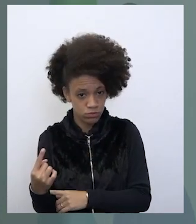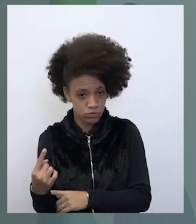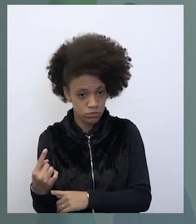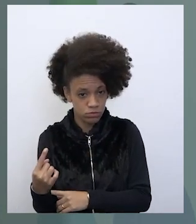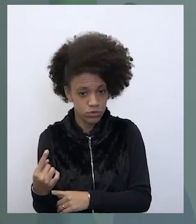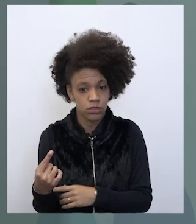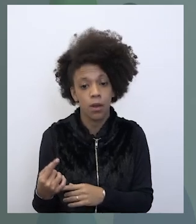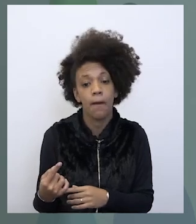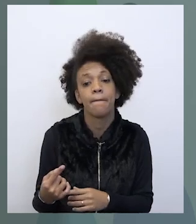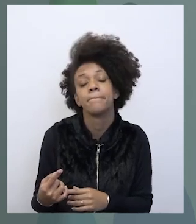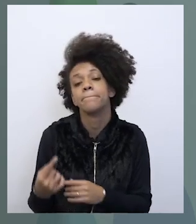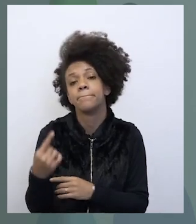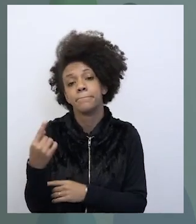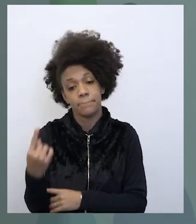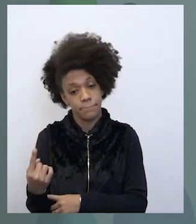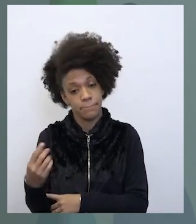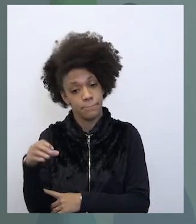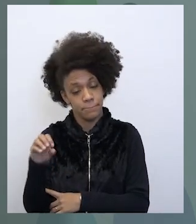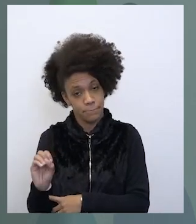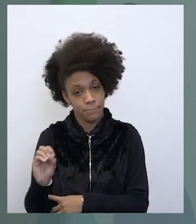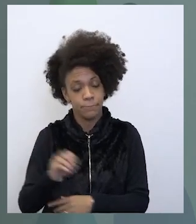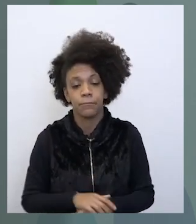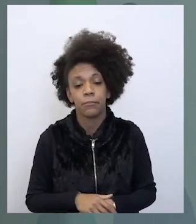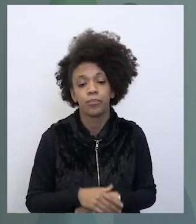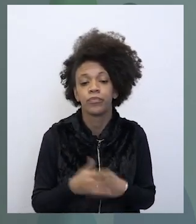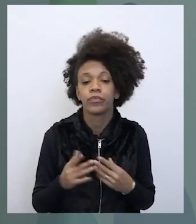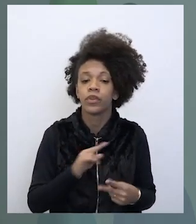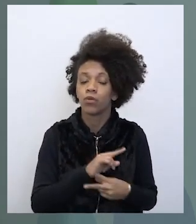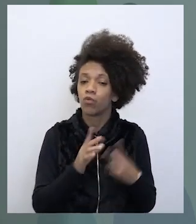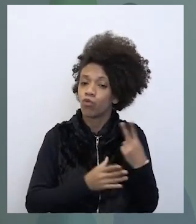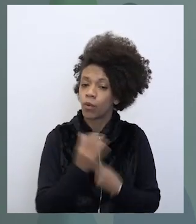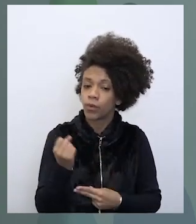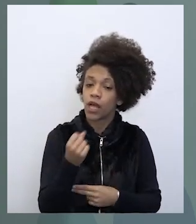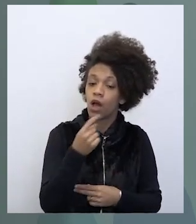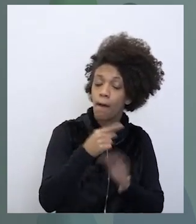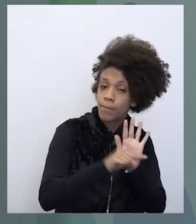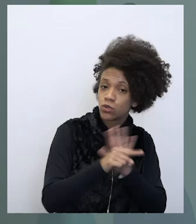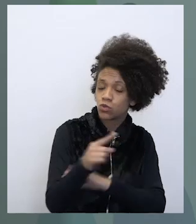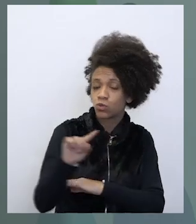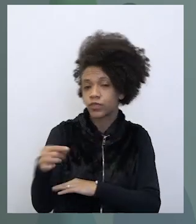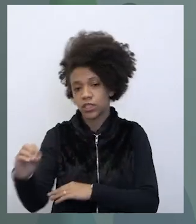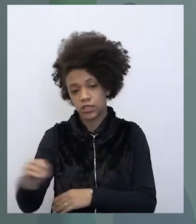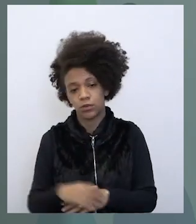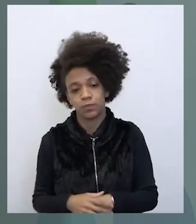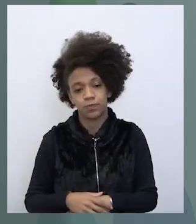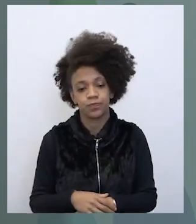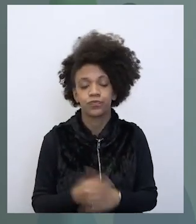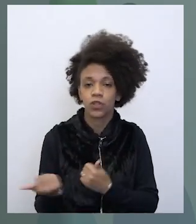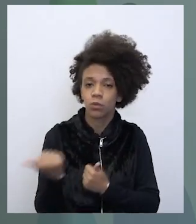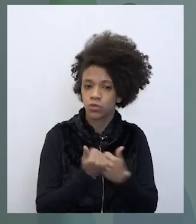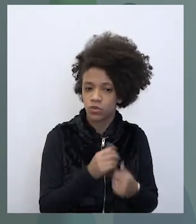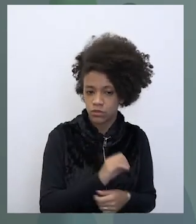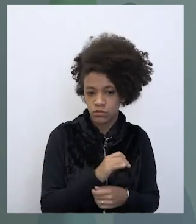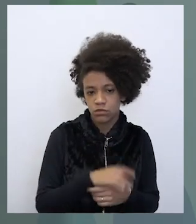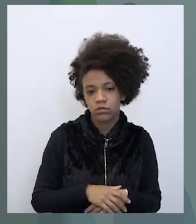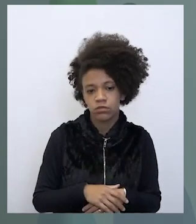1. Estou devendo 1, tenho 1, dá 0. Então, formei o par menos 1 e 0. Muito bom. Agora, eu vou substituir o 0. Tá vendo que aqui eu nem